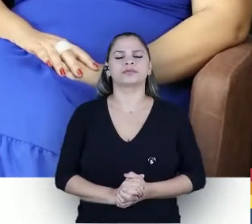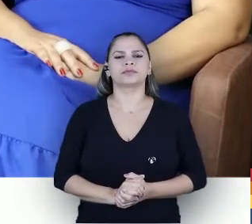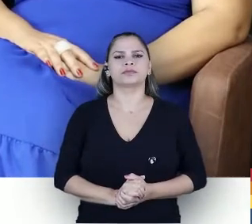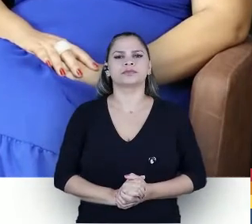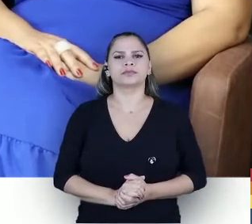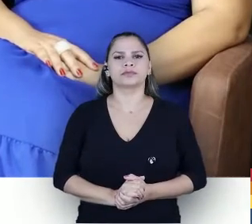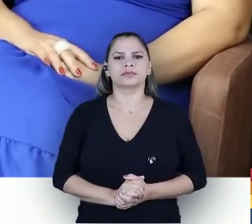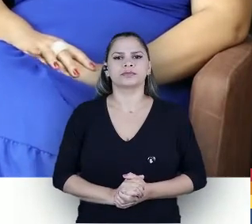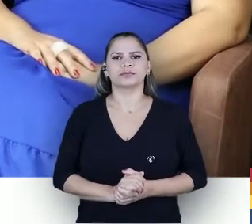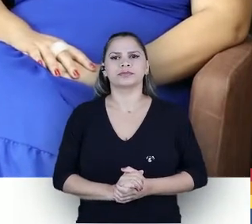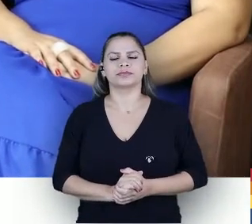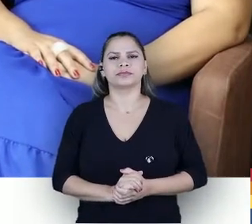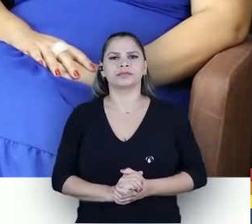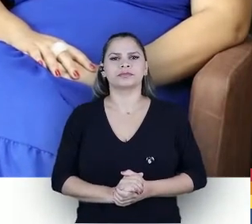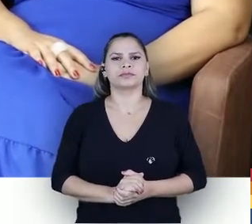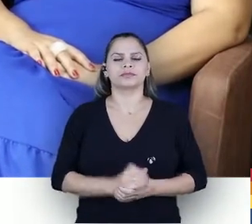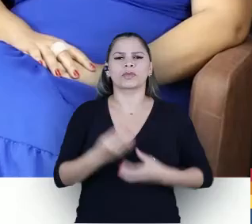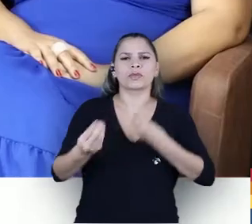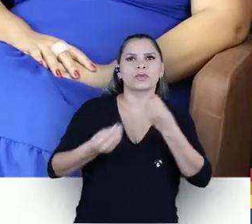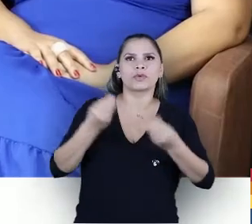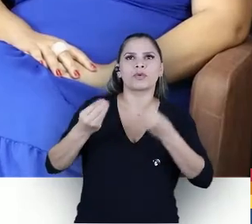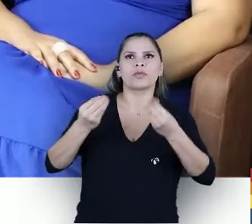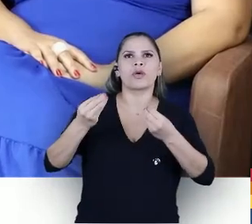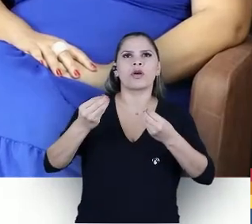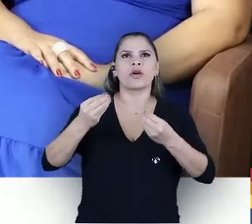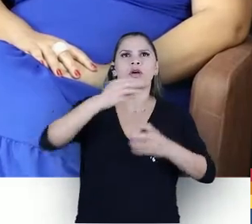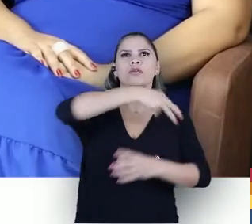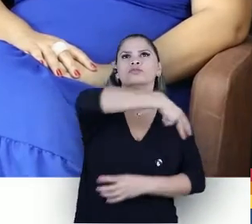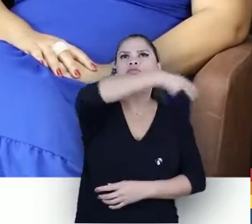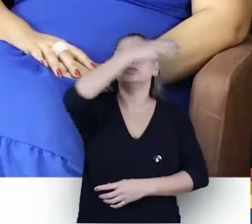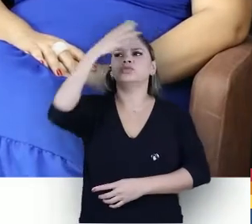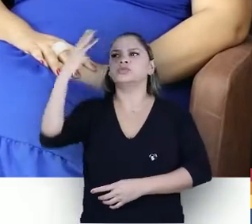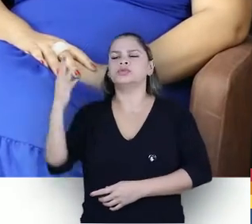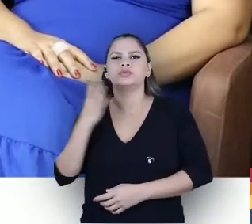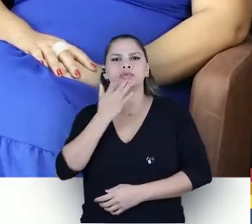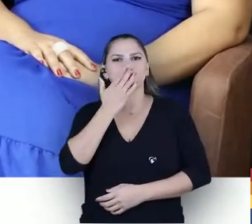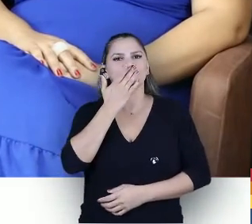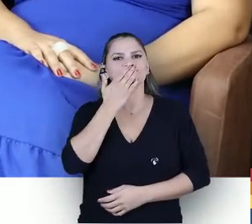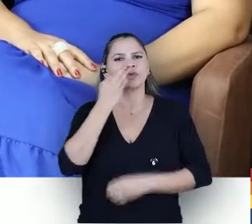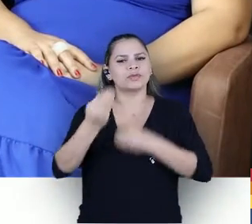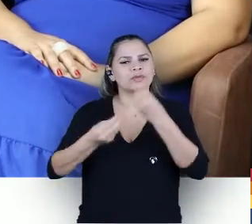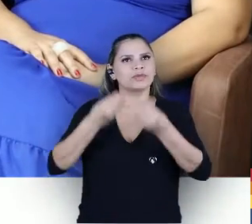Da velocidade, da luz, o alcance de cada cor, enfim.